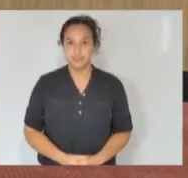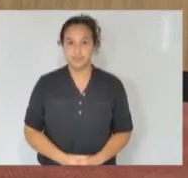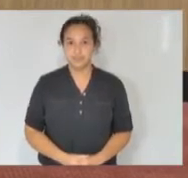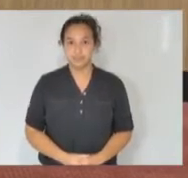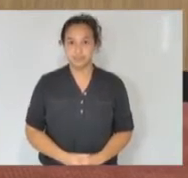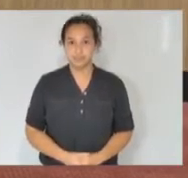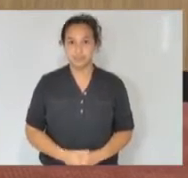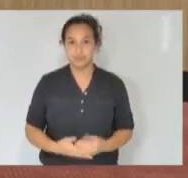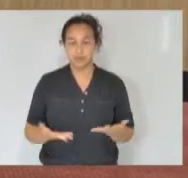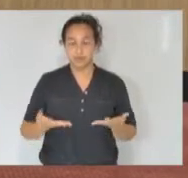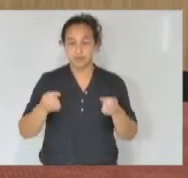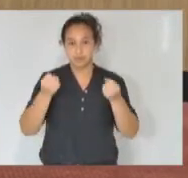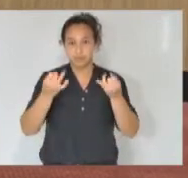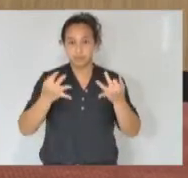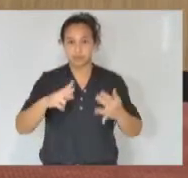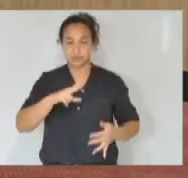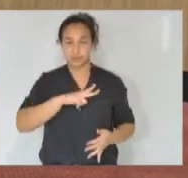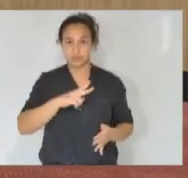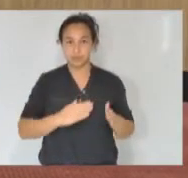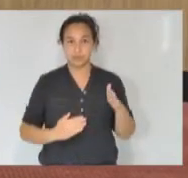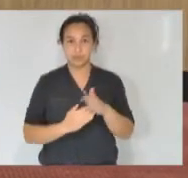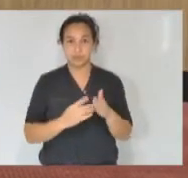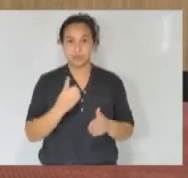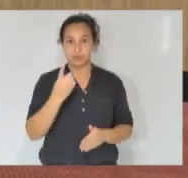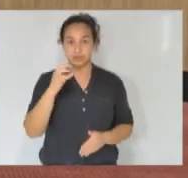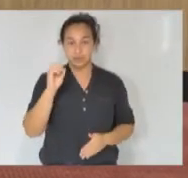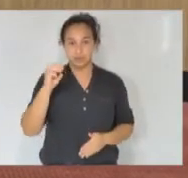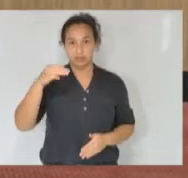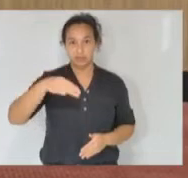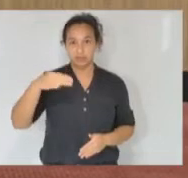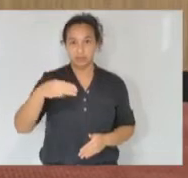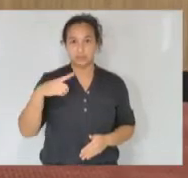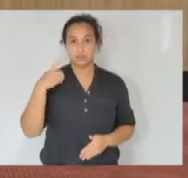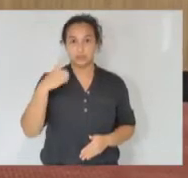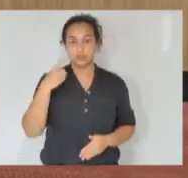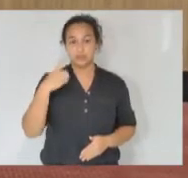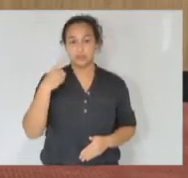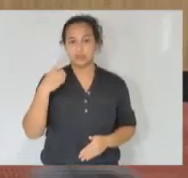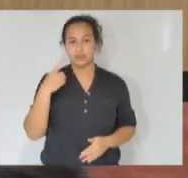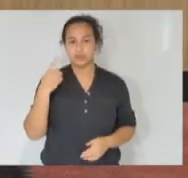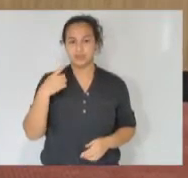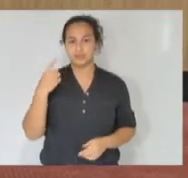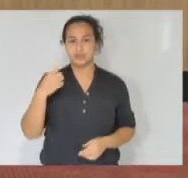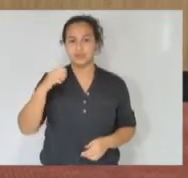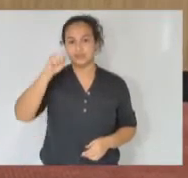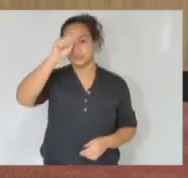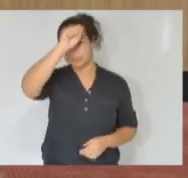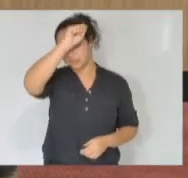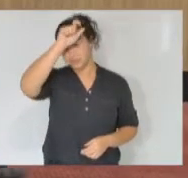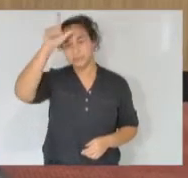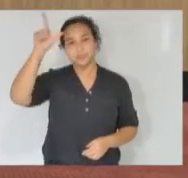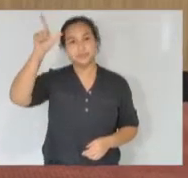Ainda em explicações pessoais, pelo tempo de até 10 minutos, fará uso da palavra o deputado Altair Silva.